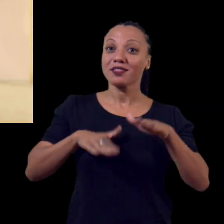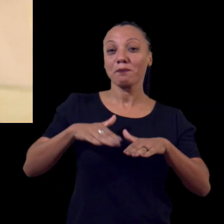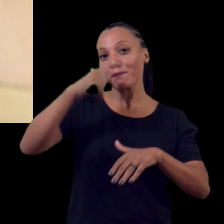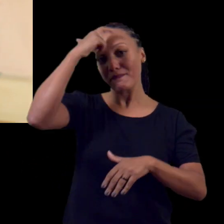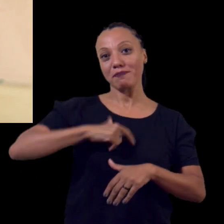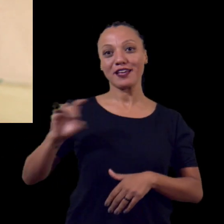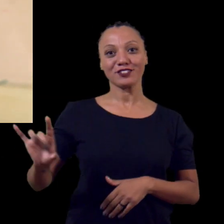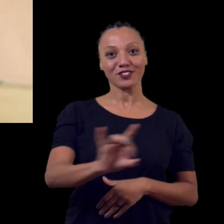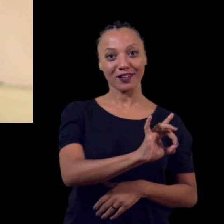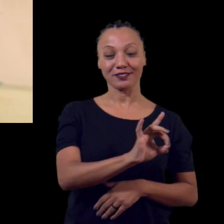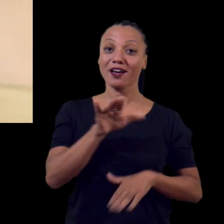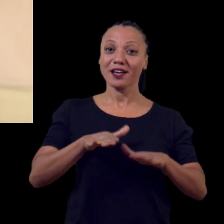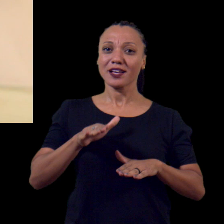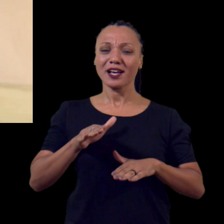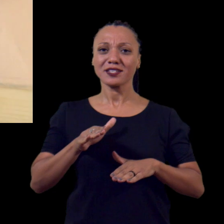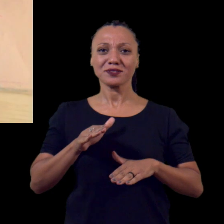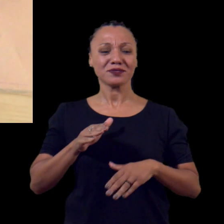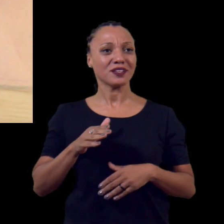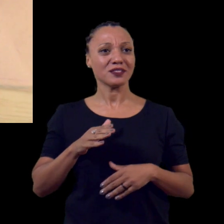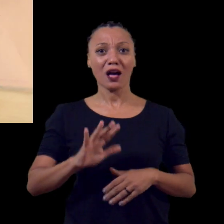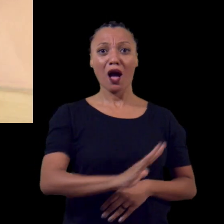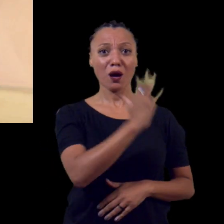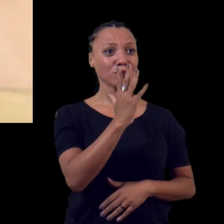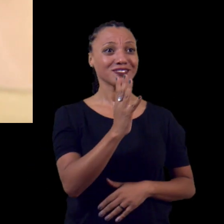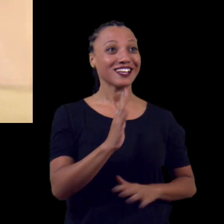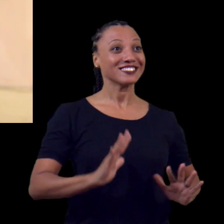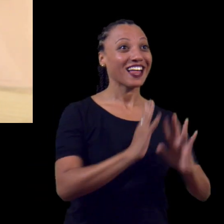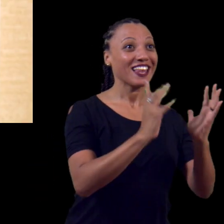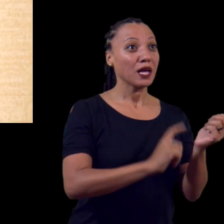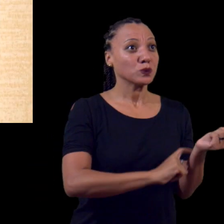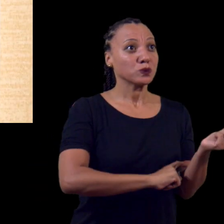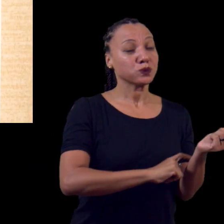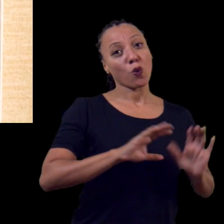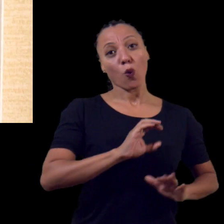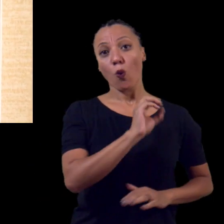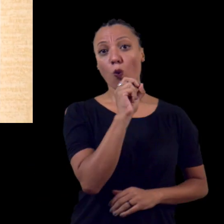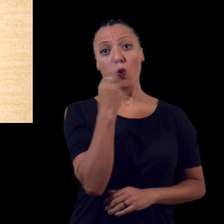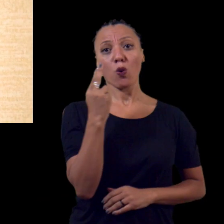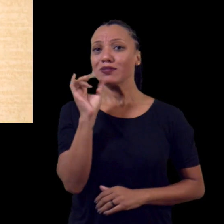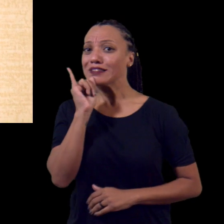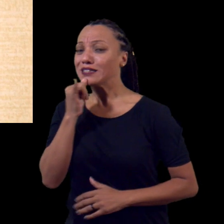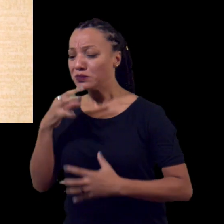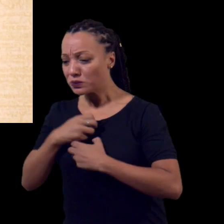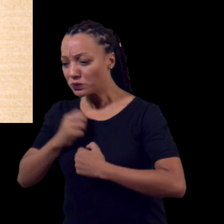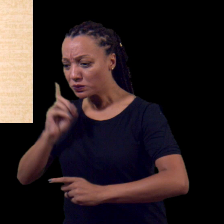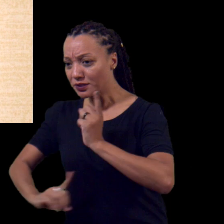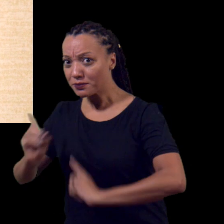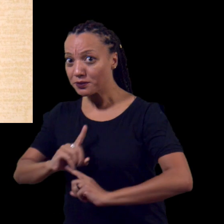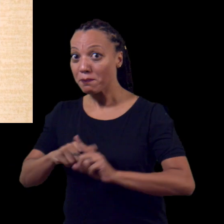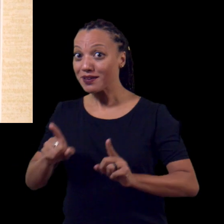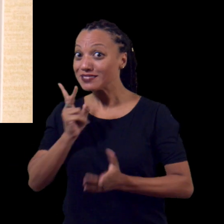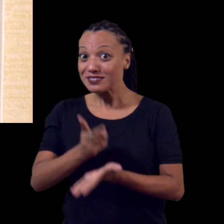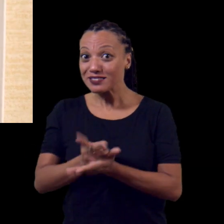de enlevo em situações alegres, ou ficarmos deprimidos por algum fato triste que nos acomete, mas o nosso estado de espírito sempre tende